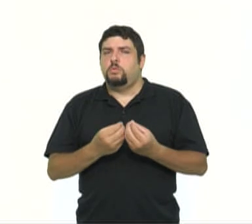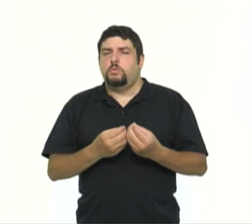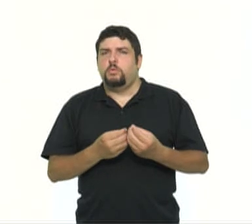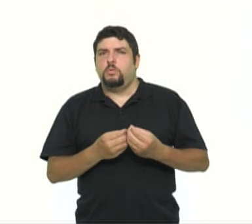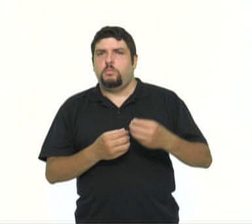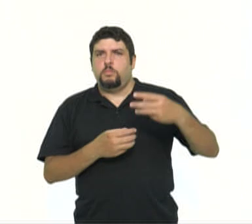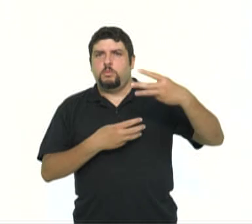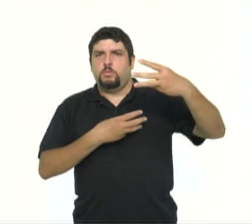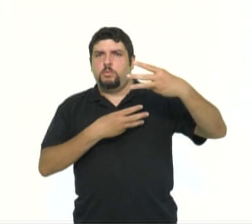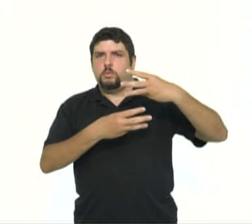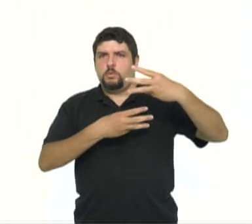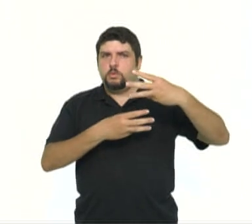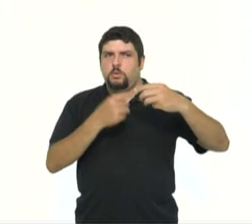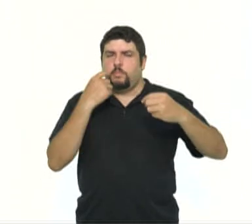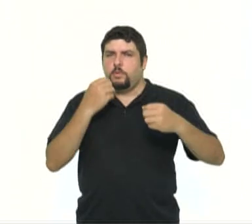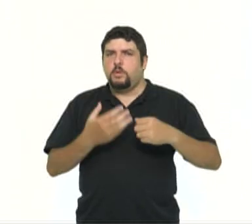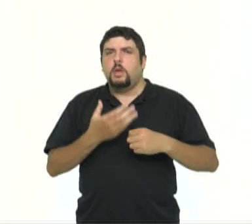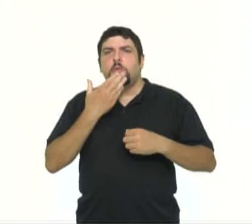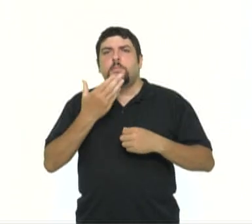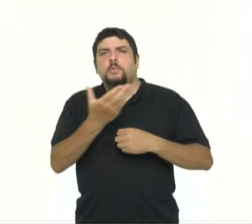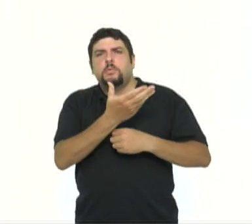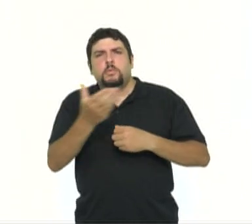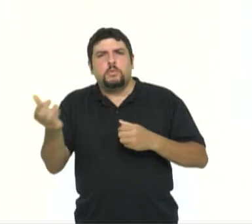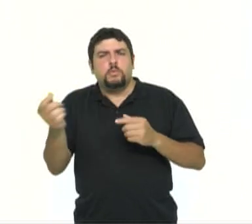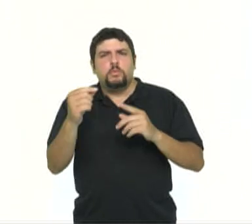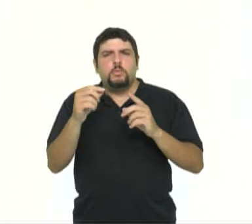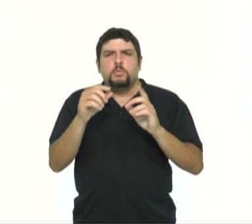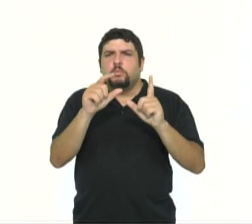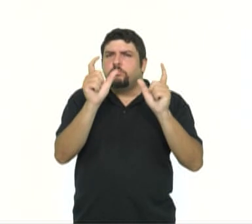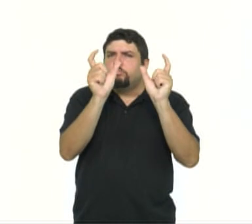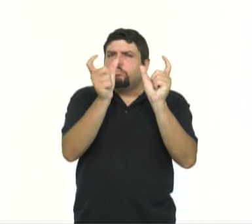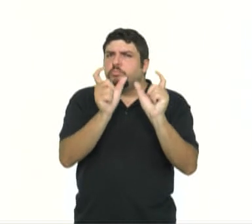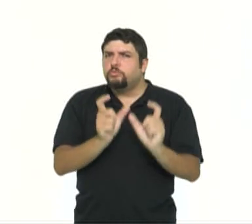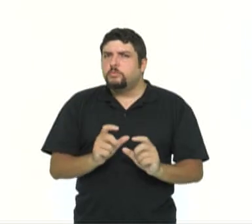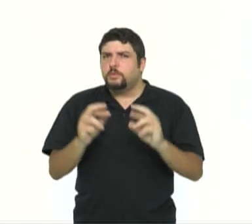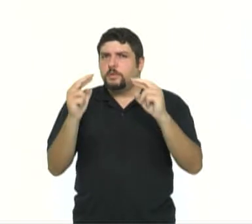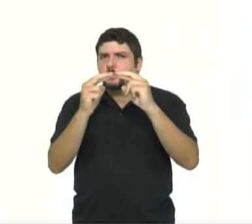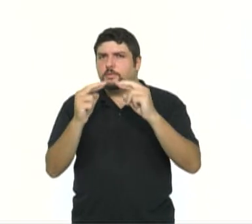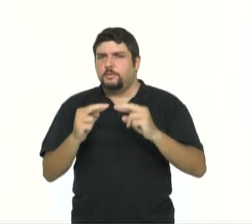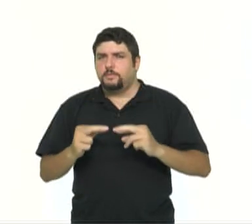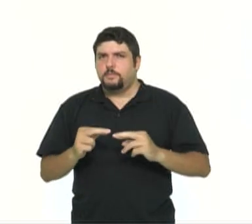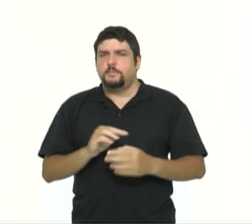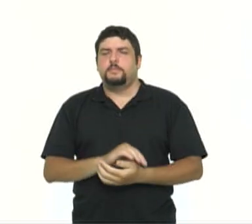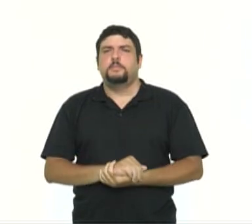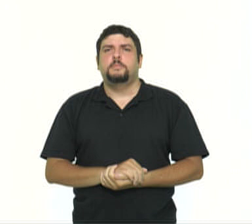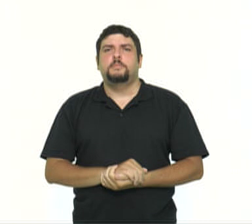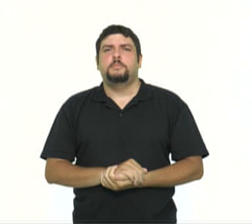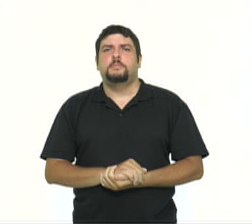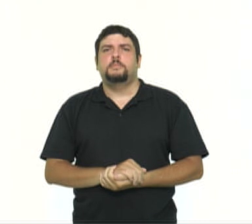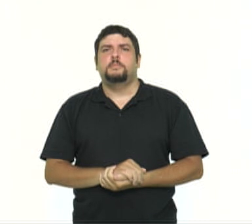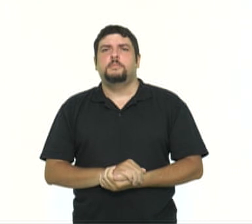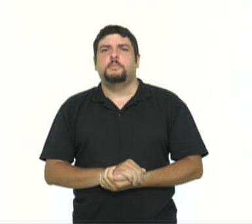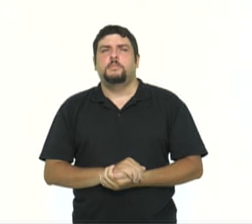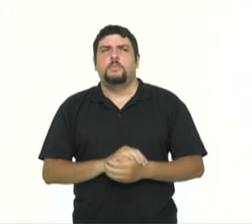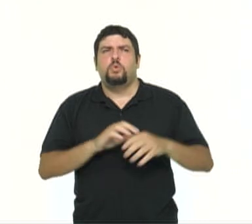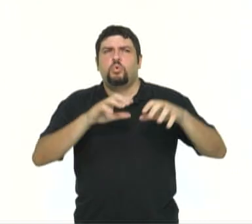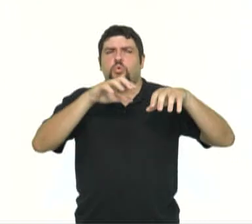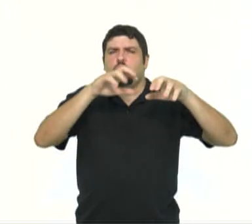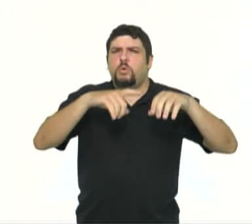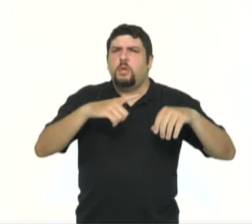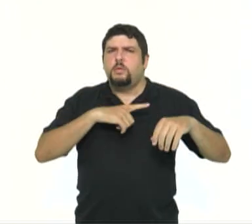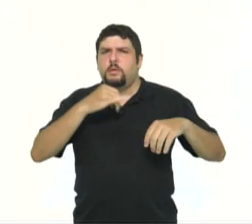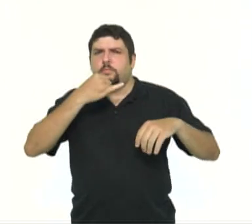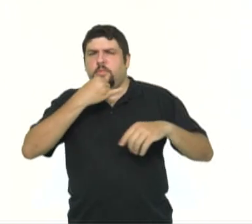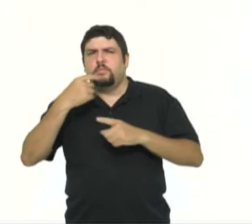da Flor Bela Espanca que eu pedi para vocês fazerem a classificação das rimas. Olha lá, então. Chuva, tenho tristeza, mas por